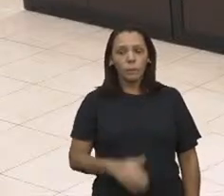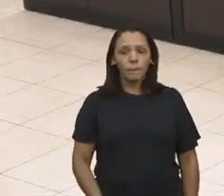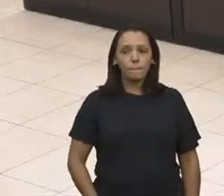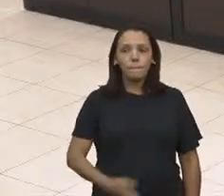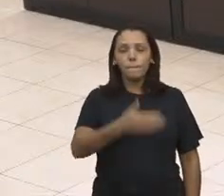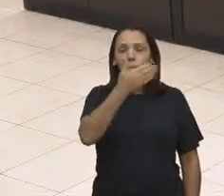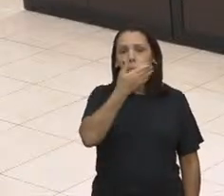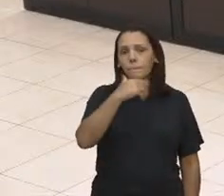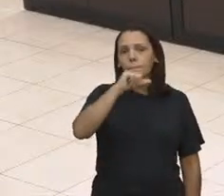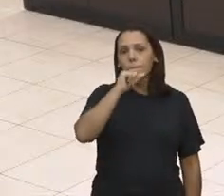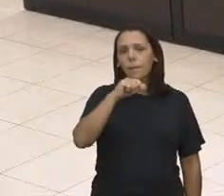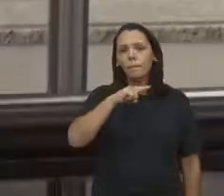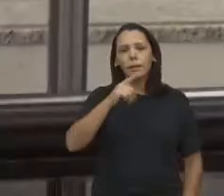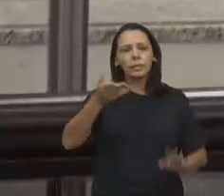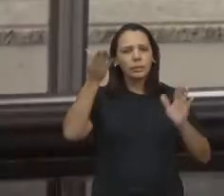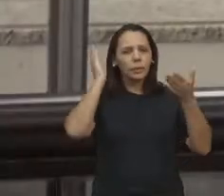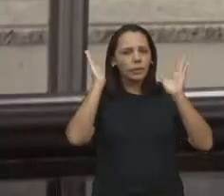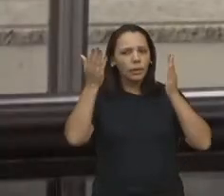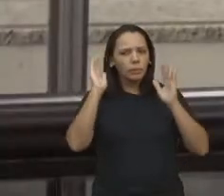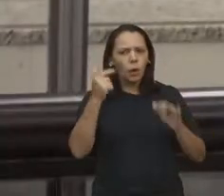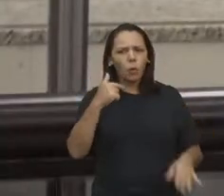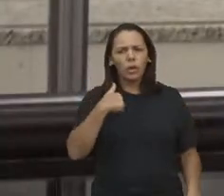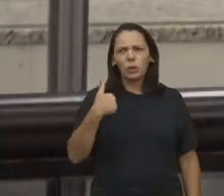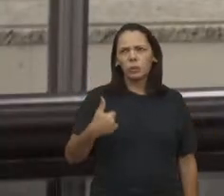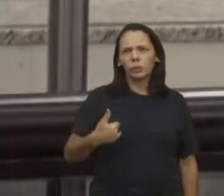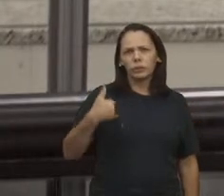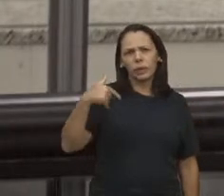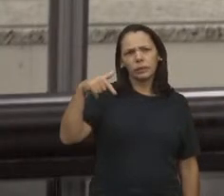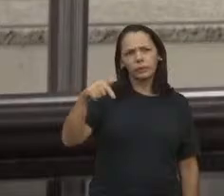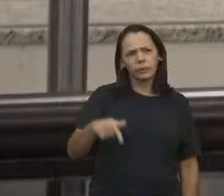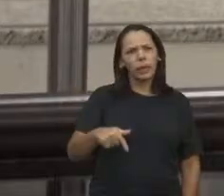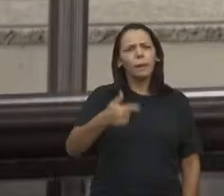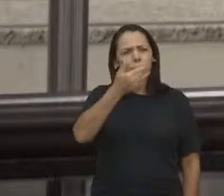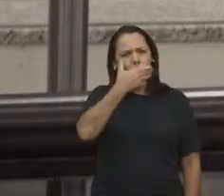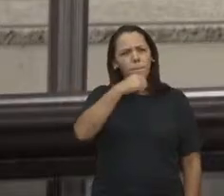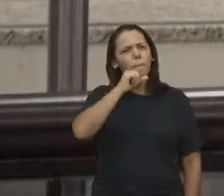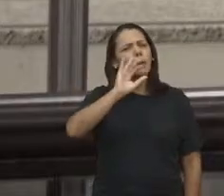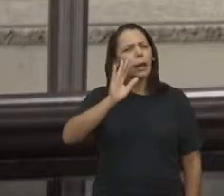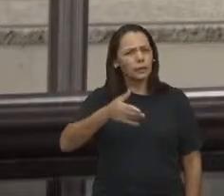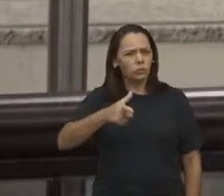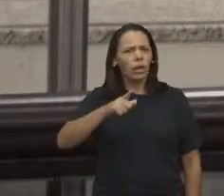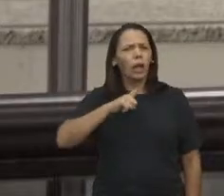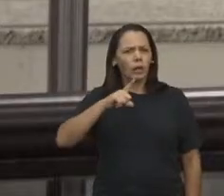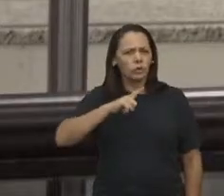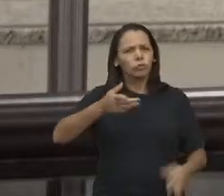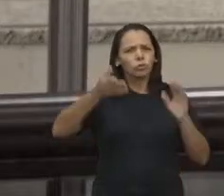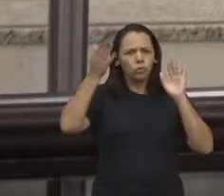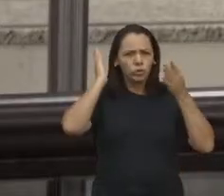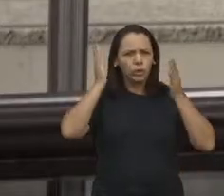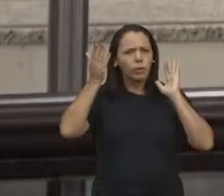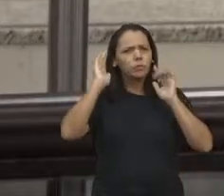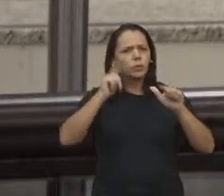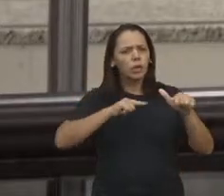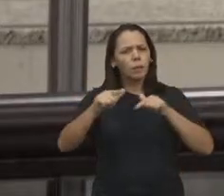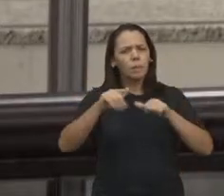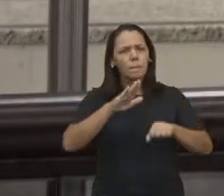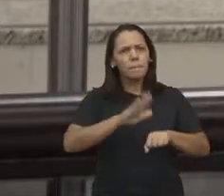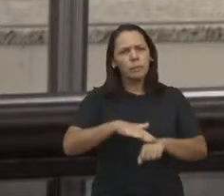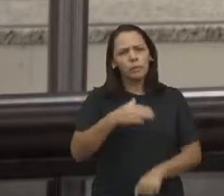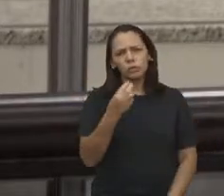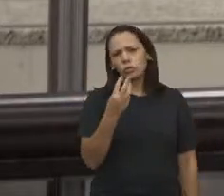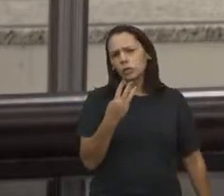tem caminhão desde os meus 7 anos de idade. Já faz mais de uns 32 anos que meu pai trabalha com caminhão aqui na